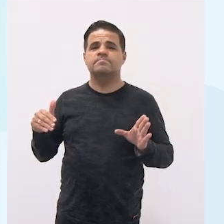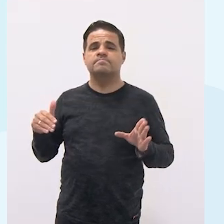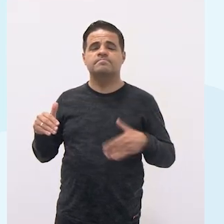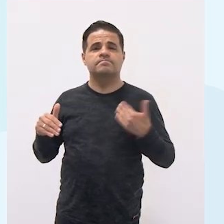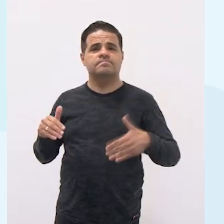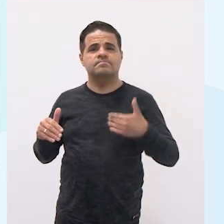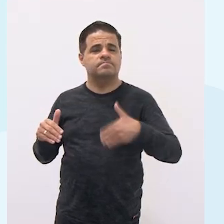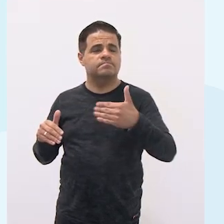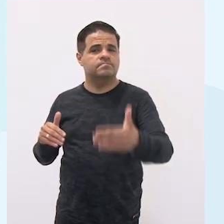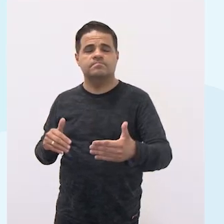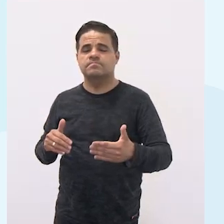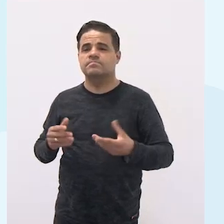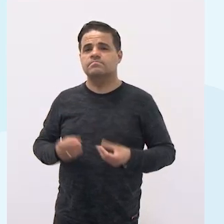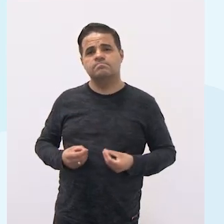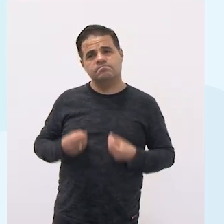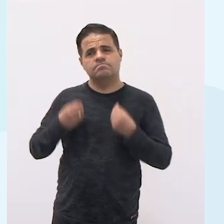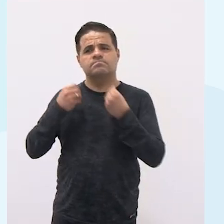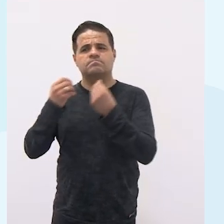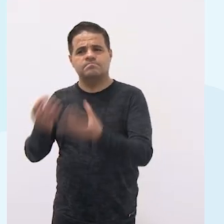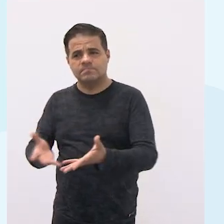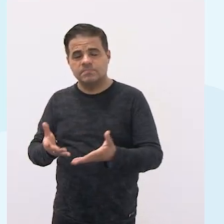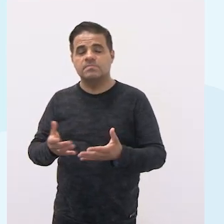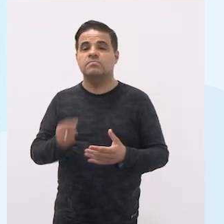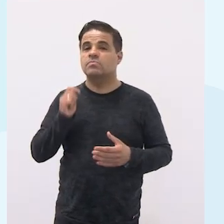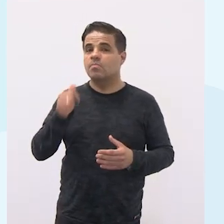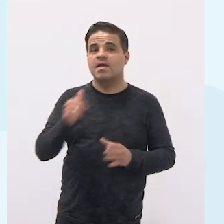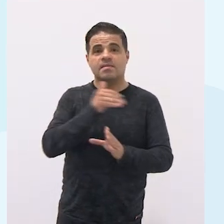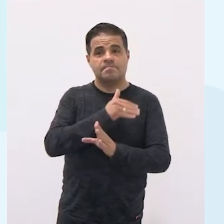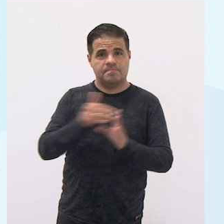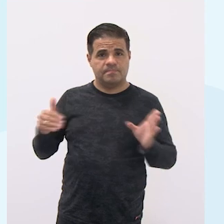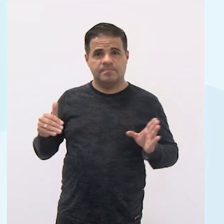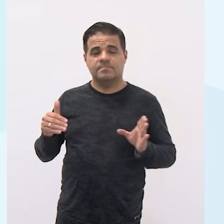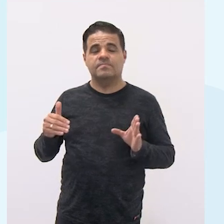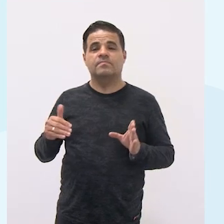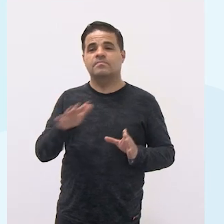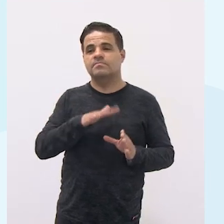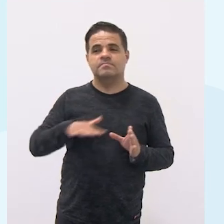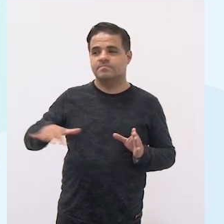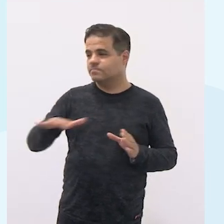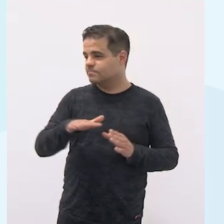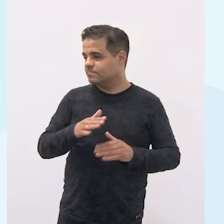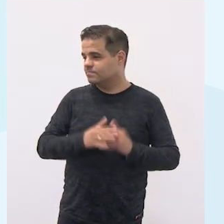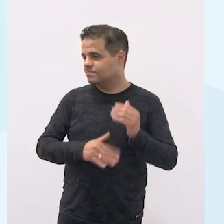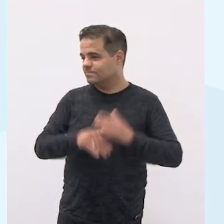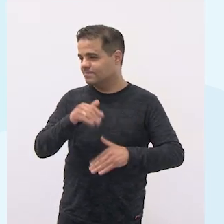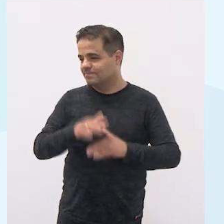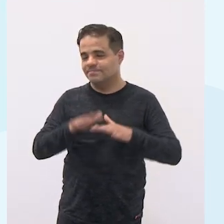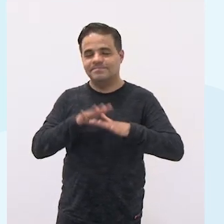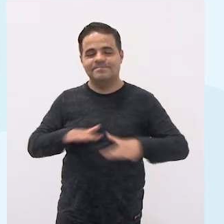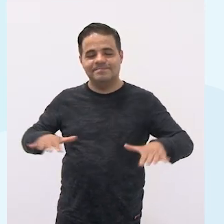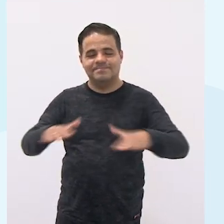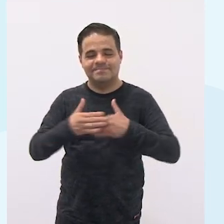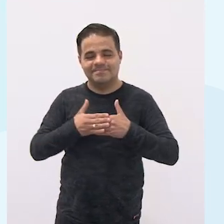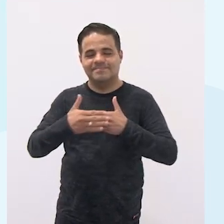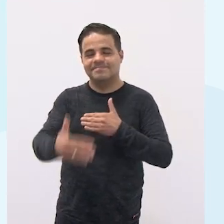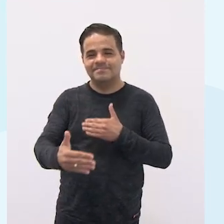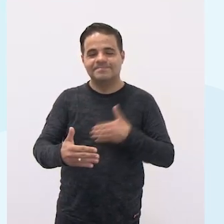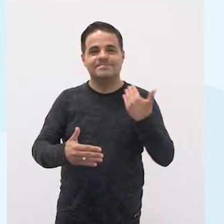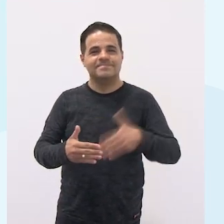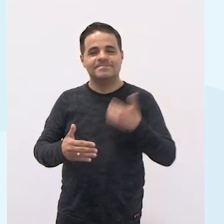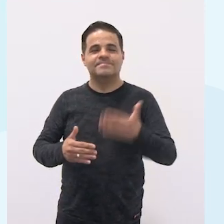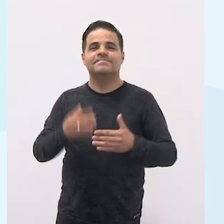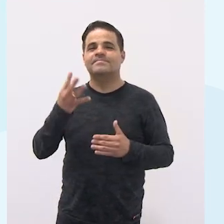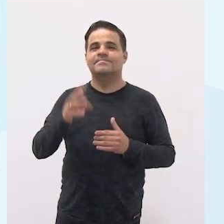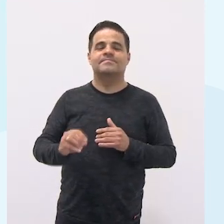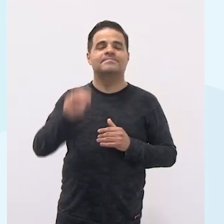tinha examinado a mama. Você tinha quase a metade que nunca tinha feito nenhum exame de Papa Nicolau. E